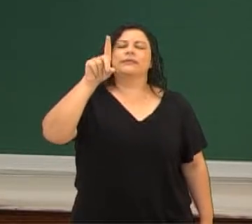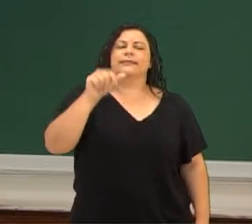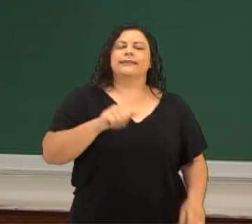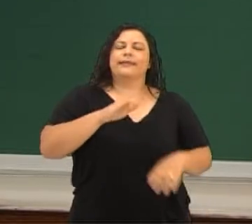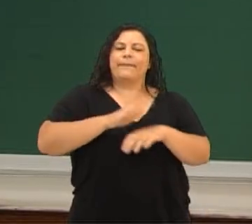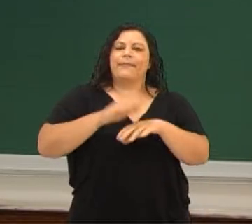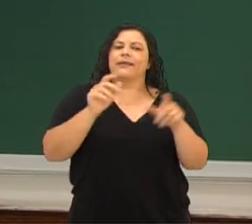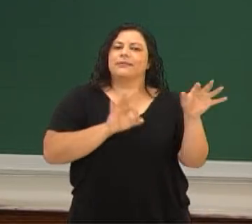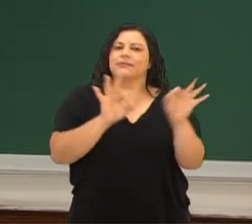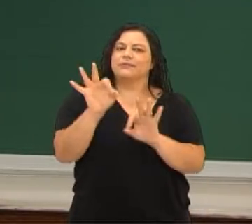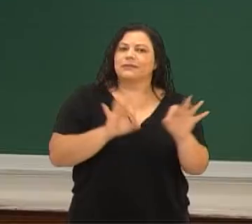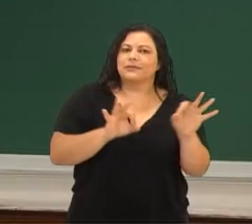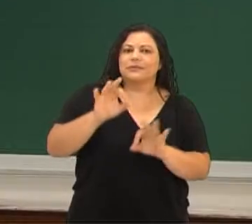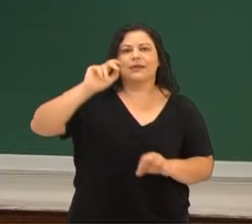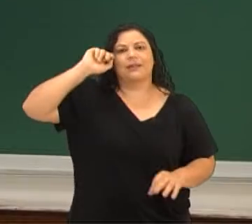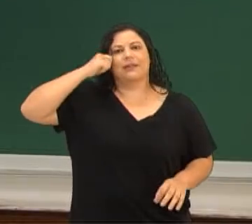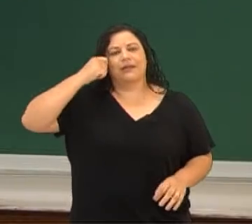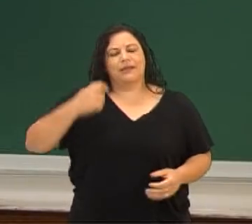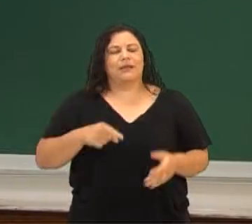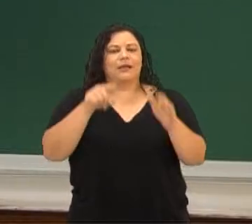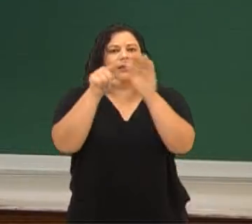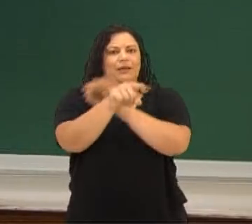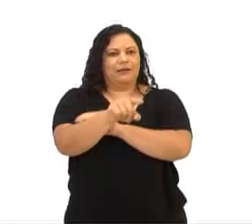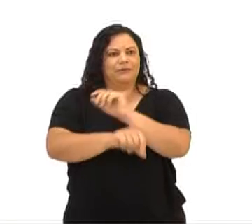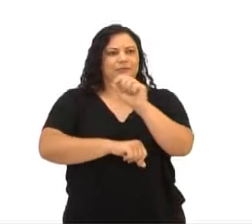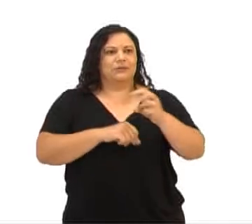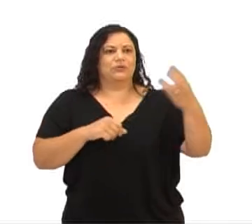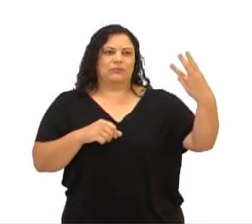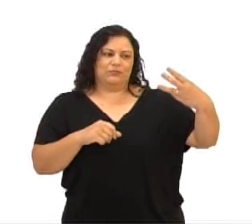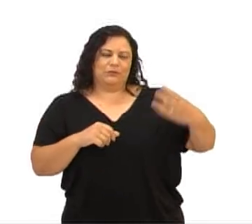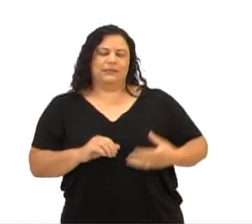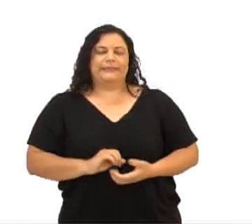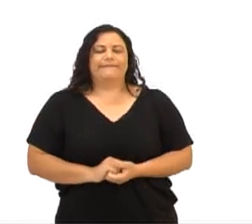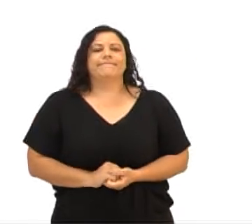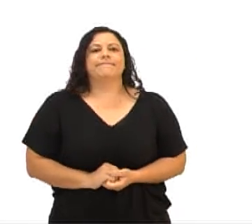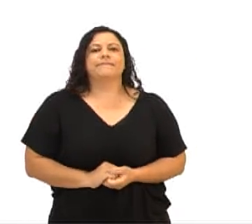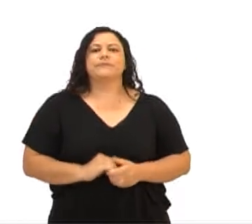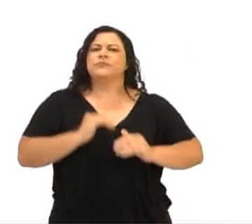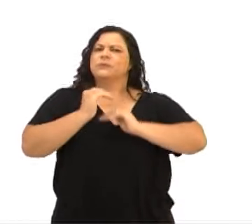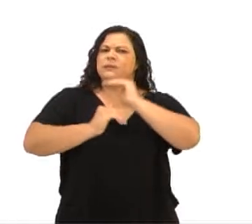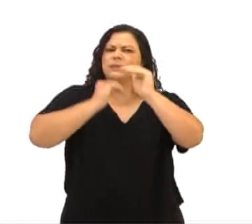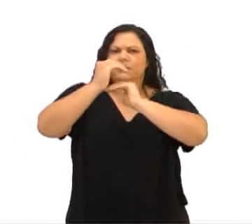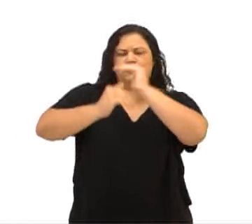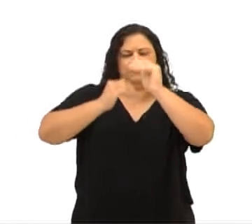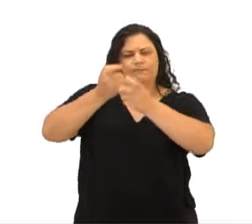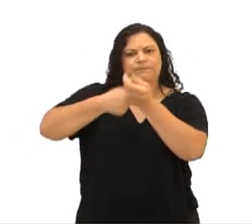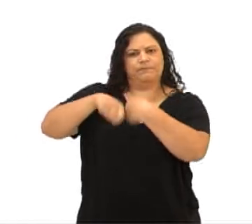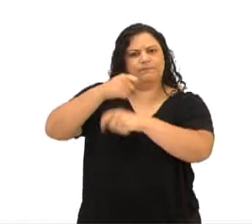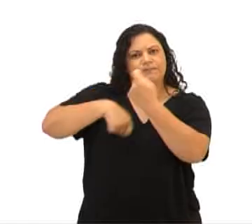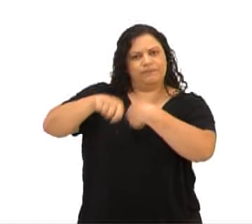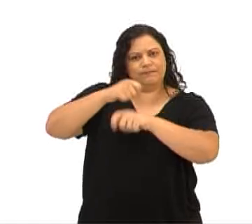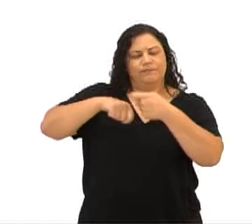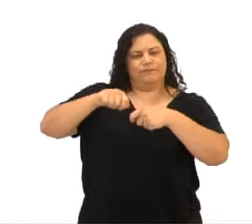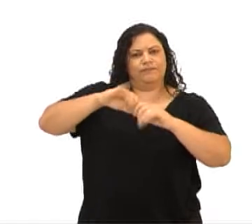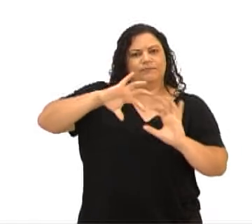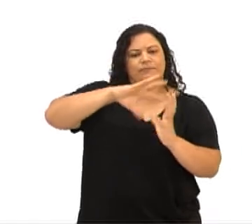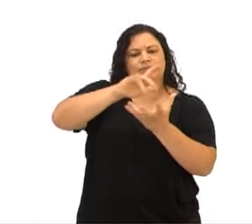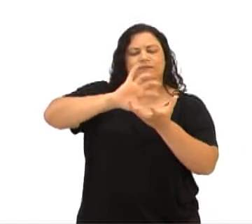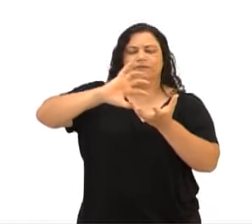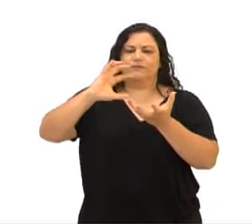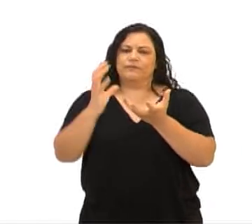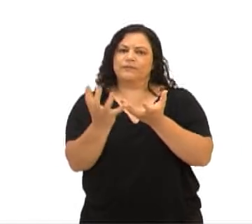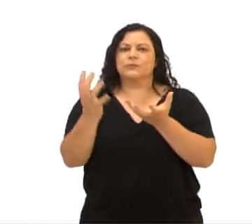África. Vamos mais um quiz aí, número 3. O desenvolvimento econômico do continente africano teve seus primeiros